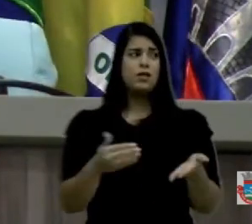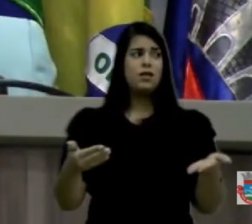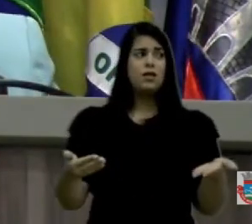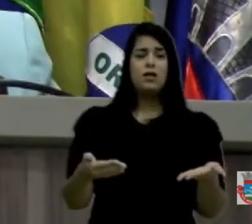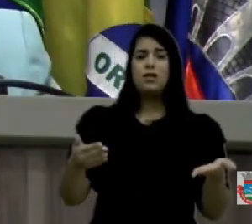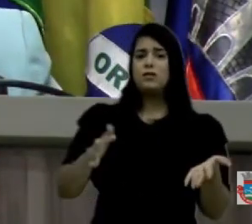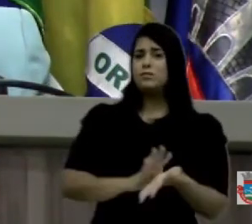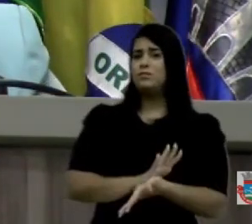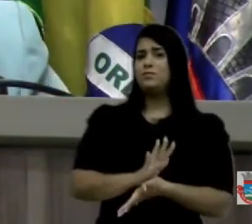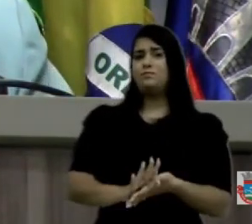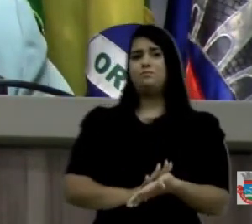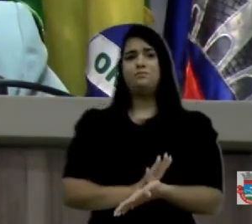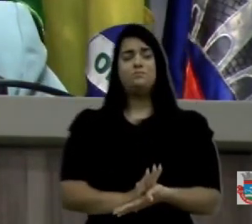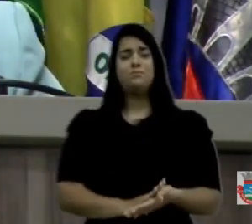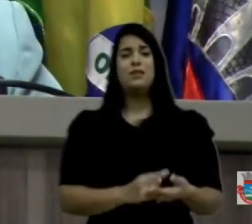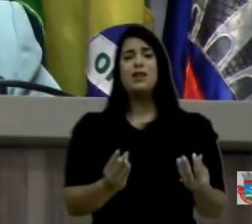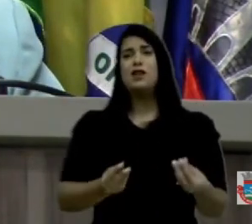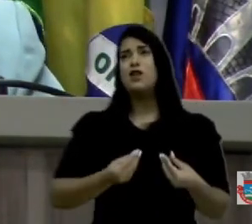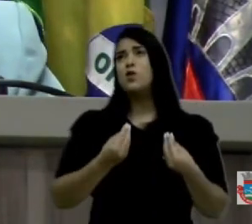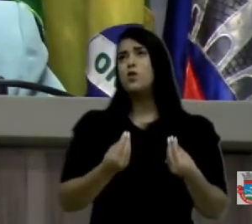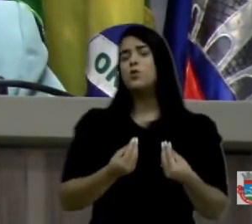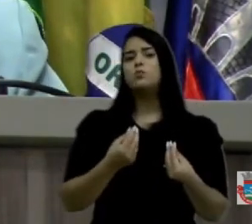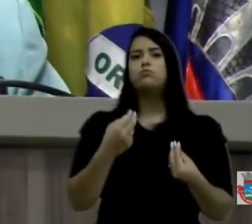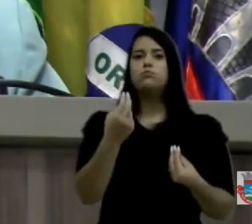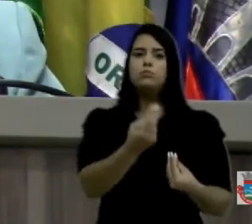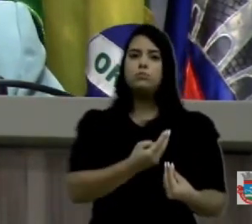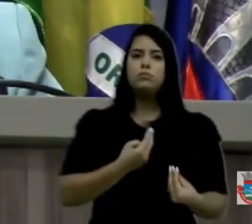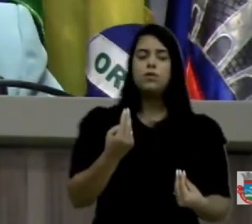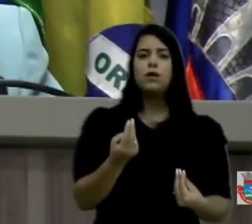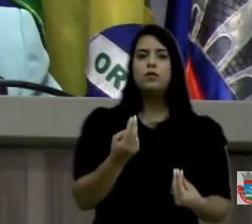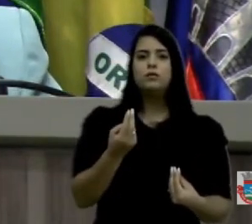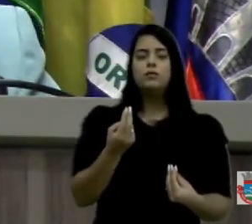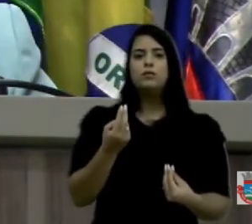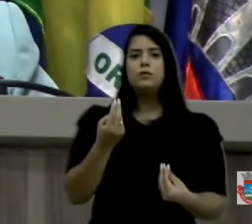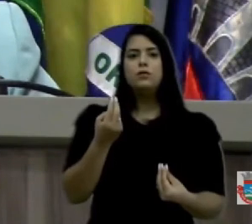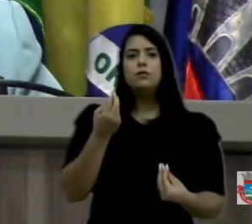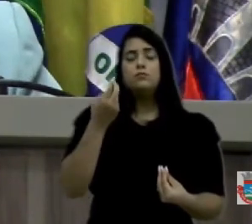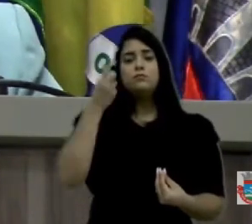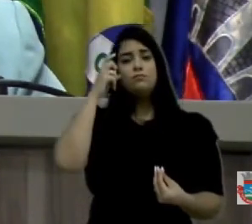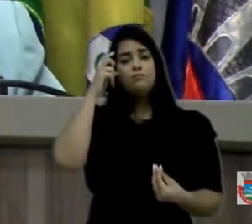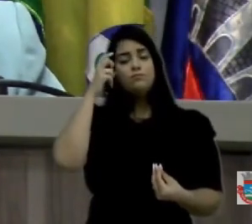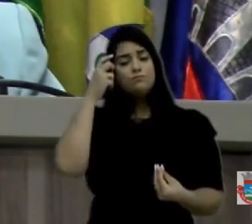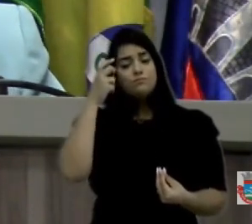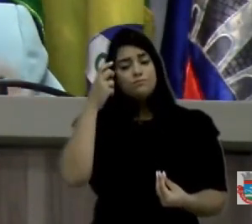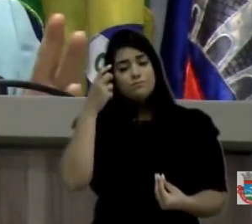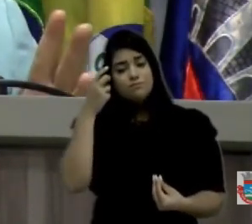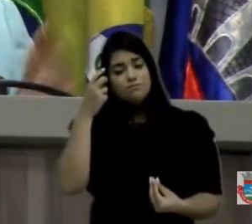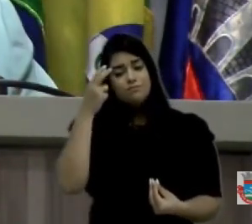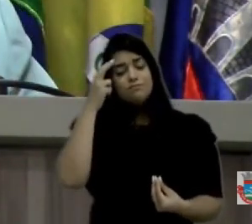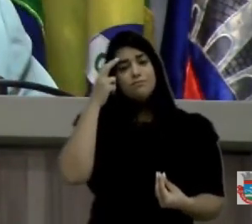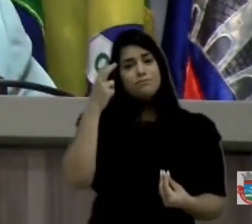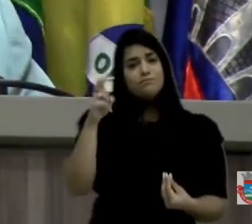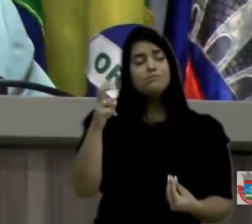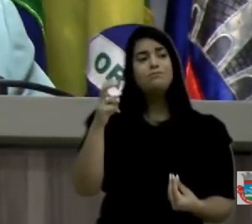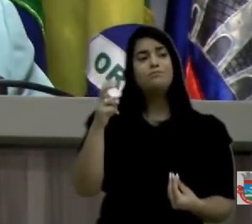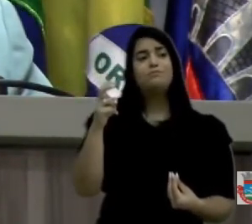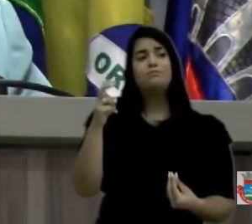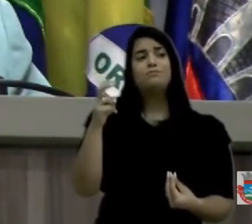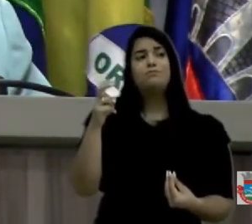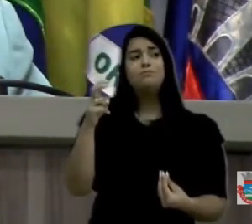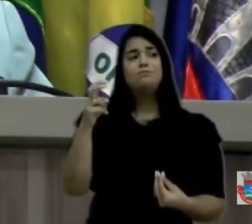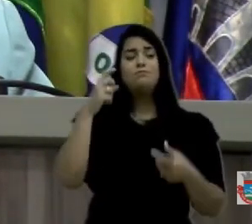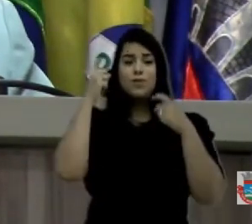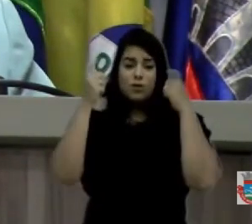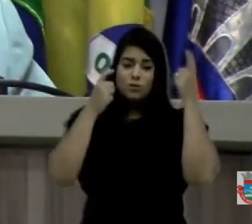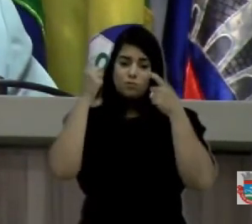é uma situação que nos preocupa muito porque a gente somos cobrados cobramos e infelizmente a gente não vê